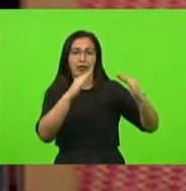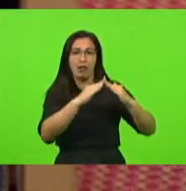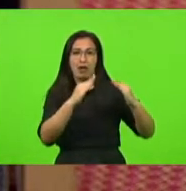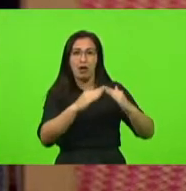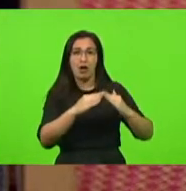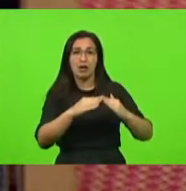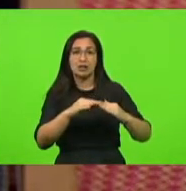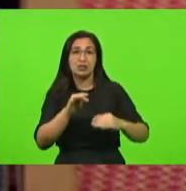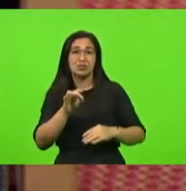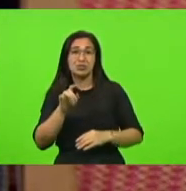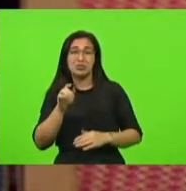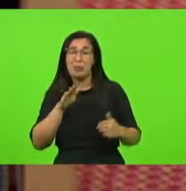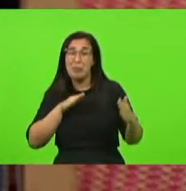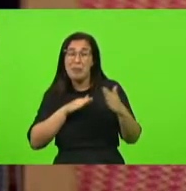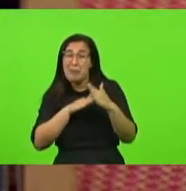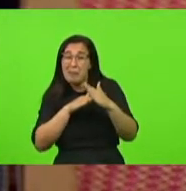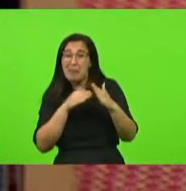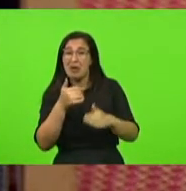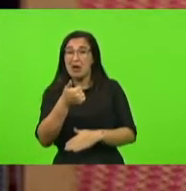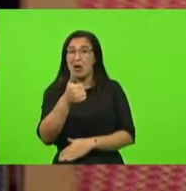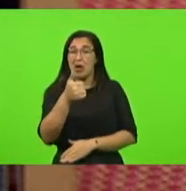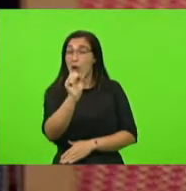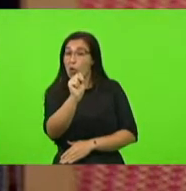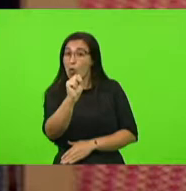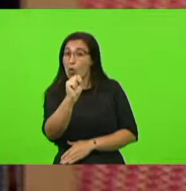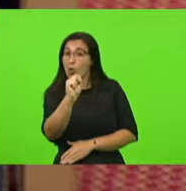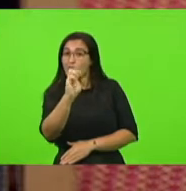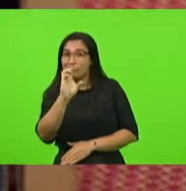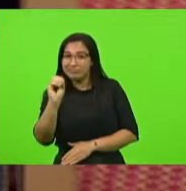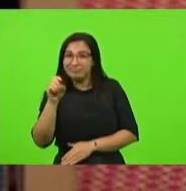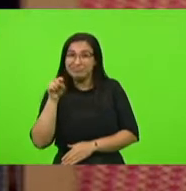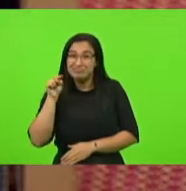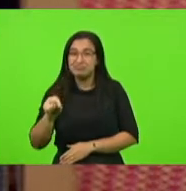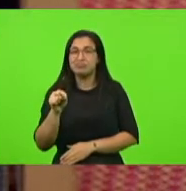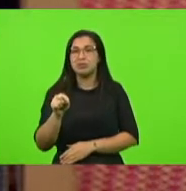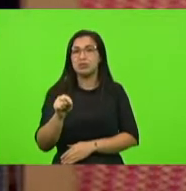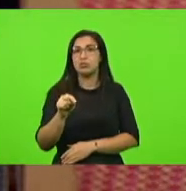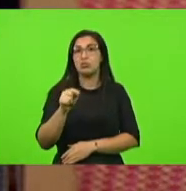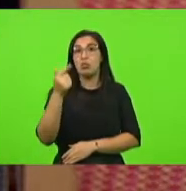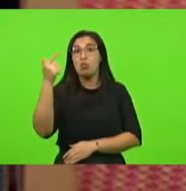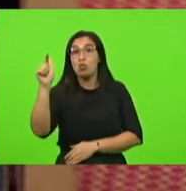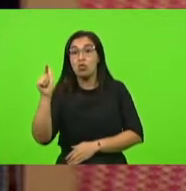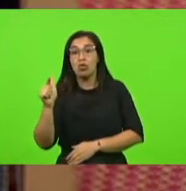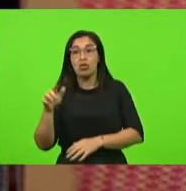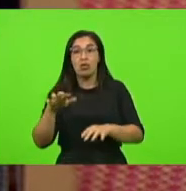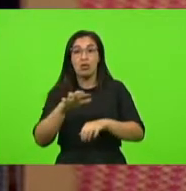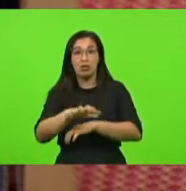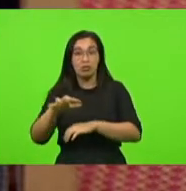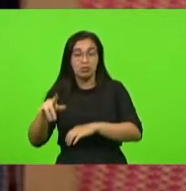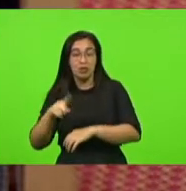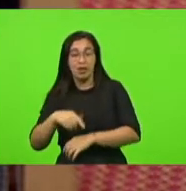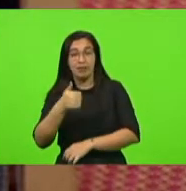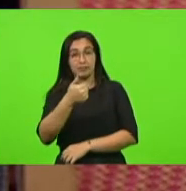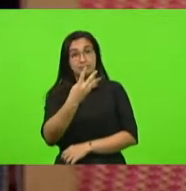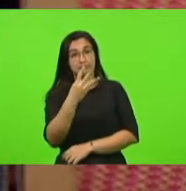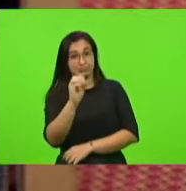máximo R$ 80 mil, enquanto nas outras regiões já eram R$ 140 mil. E